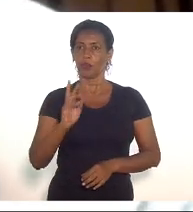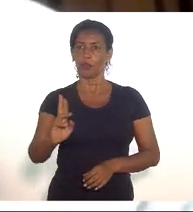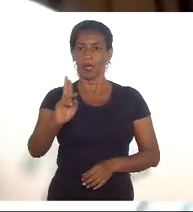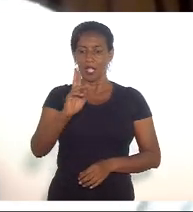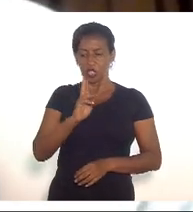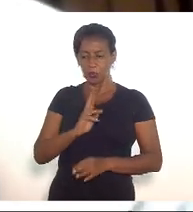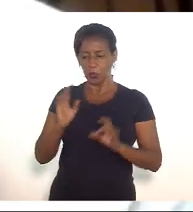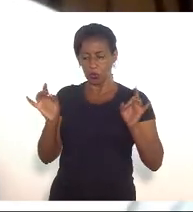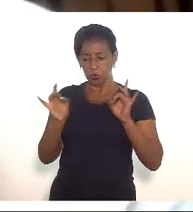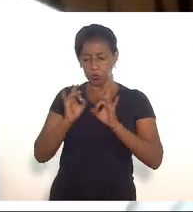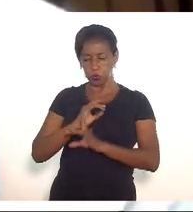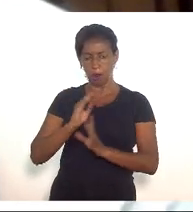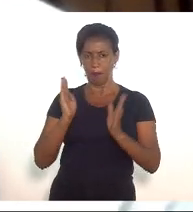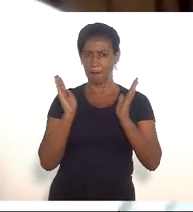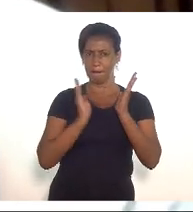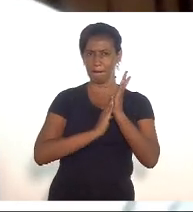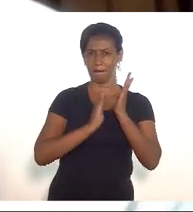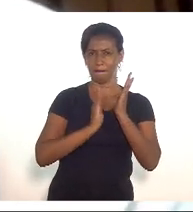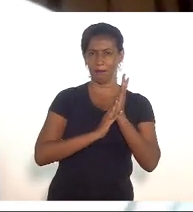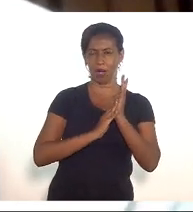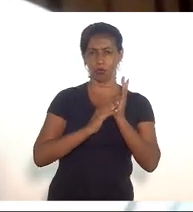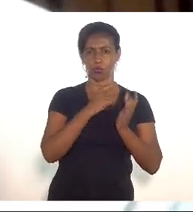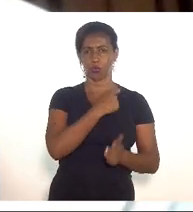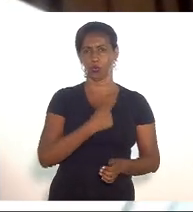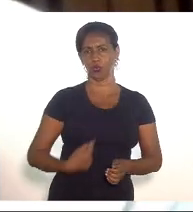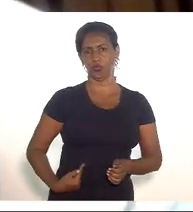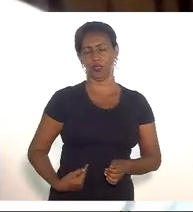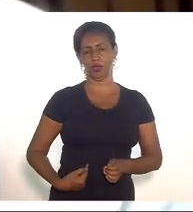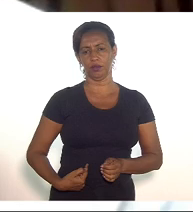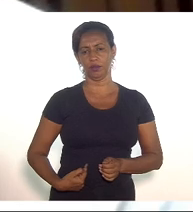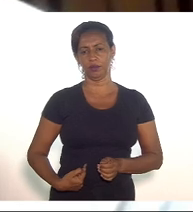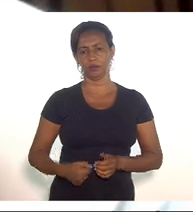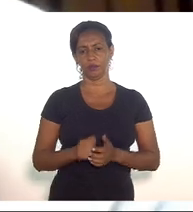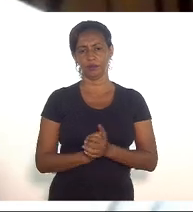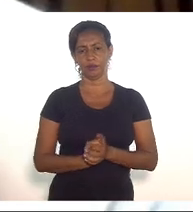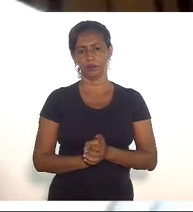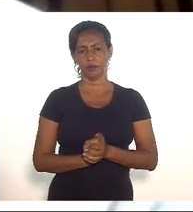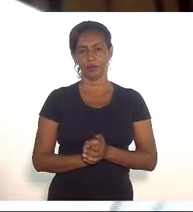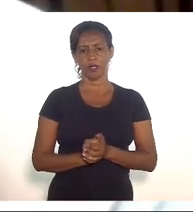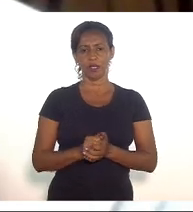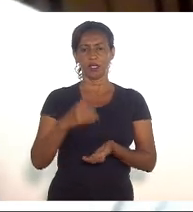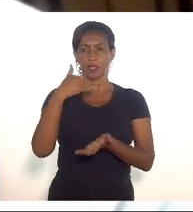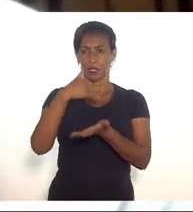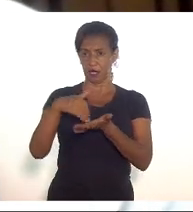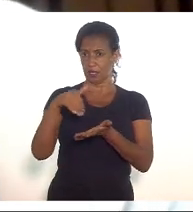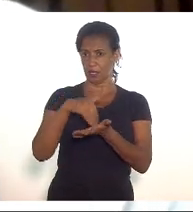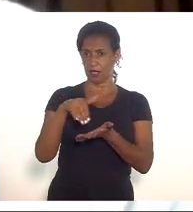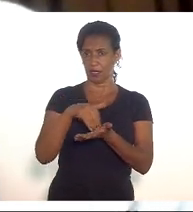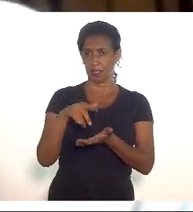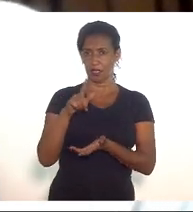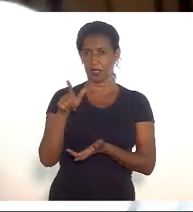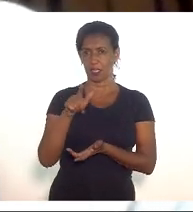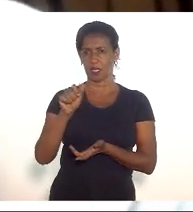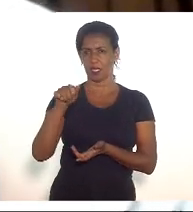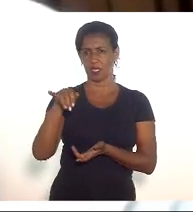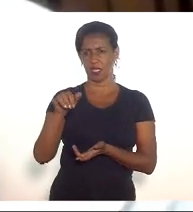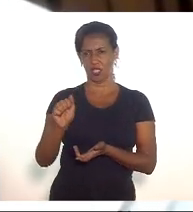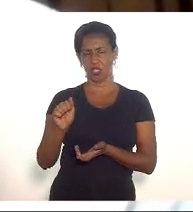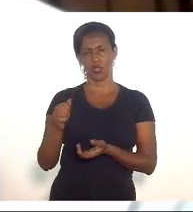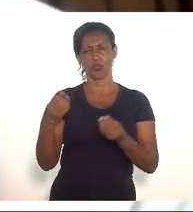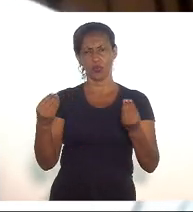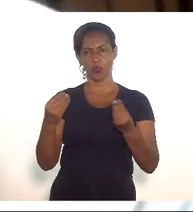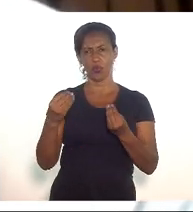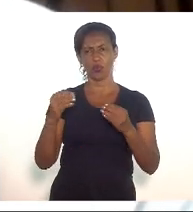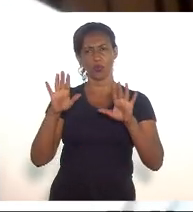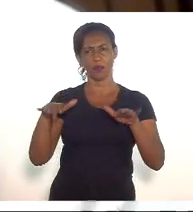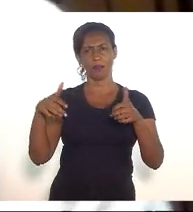pauta de governo. E eu acho que esse encaminhamento feito pelo secretário Zamit, na minha opinião, muito bem, apesar,